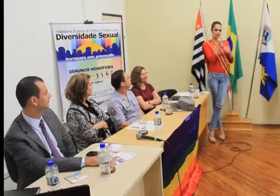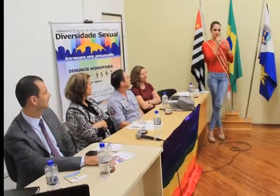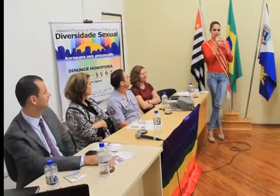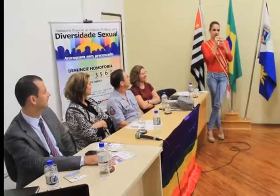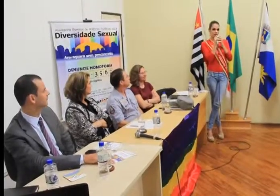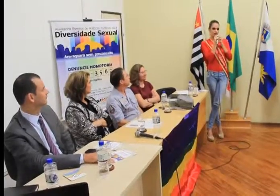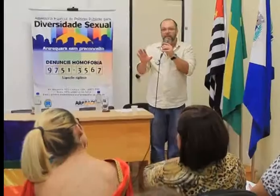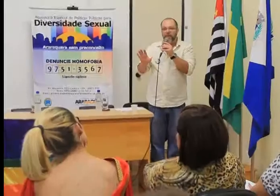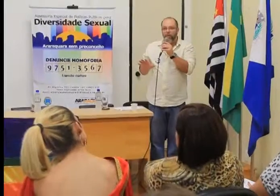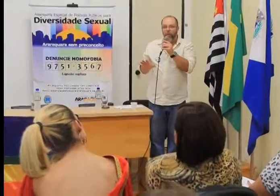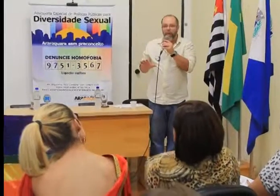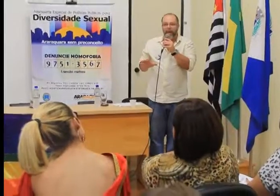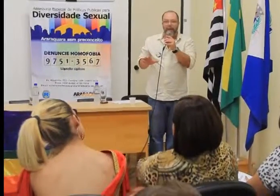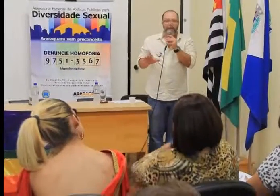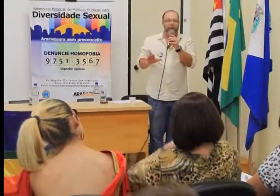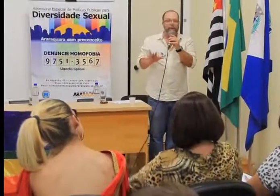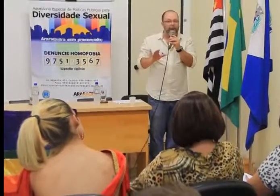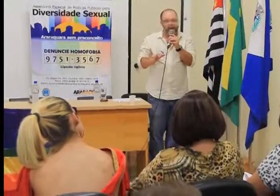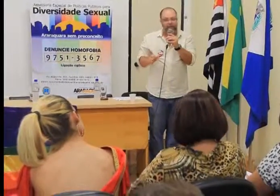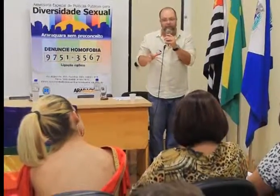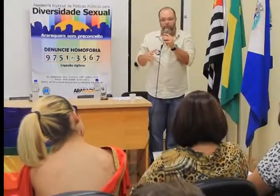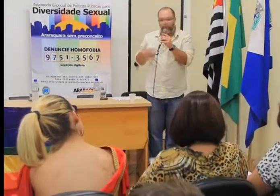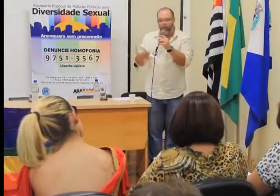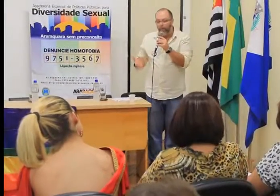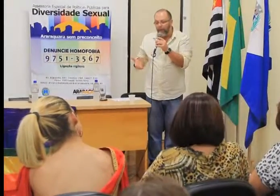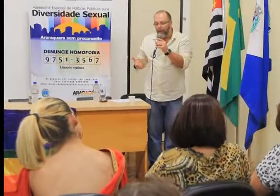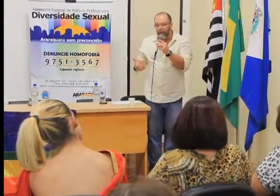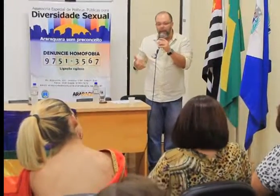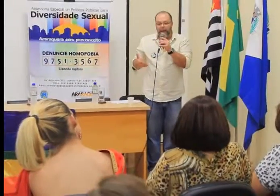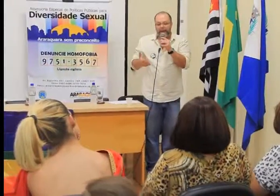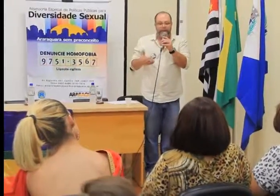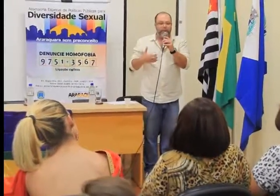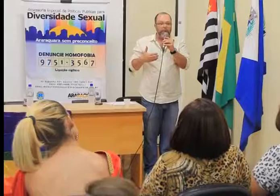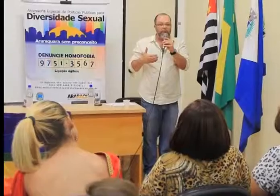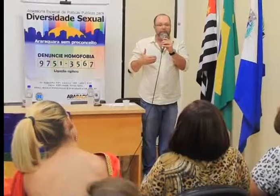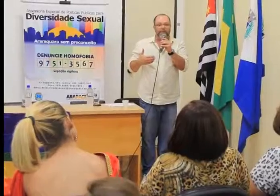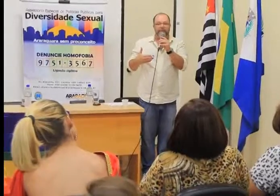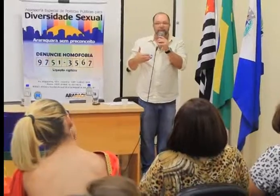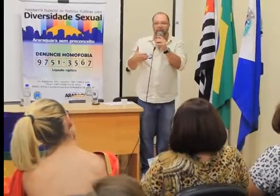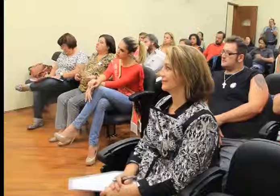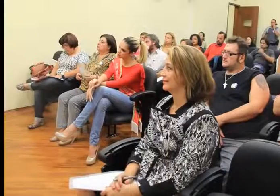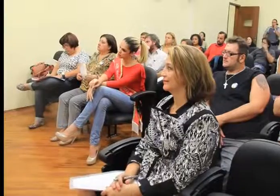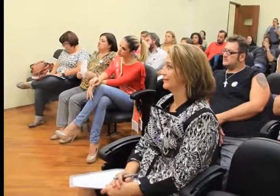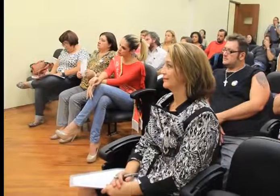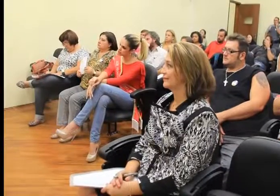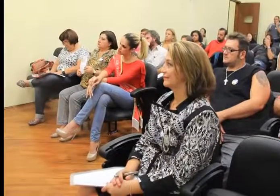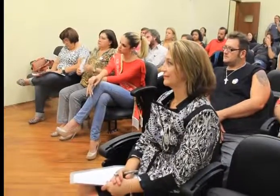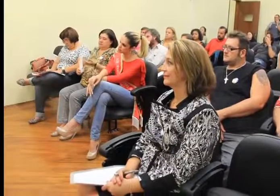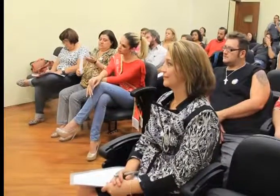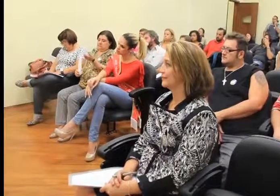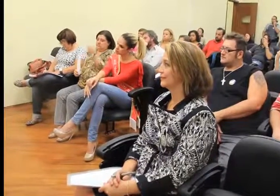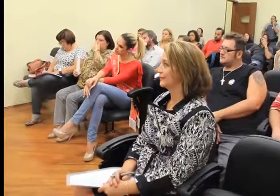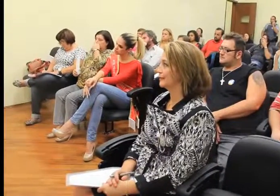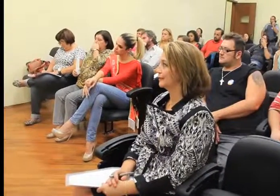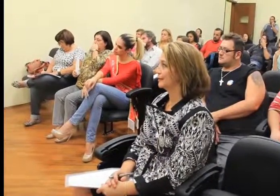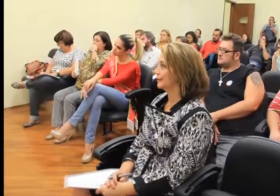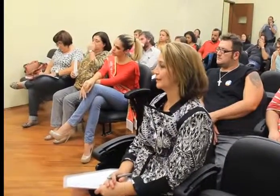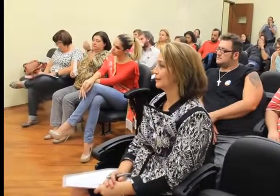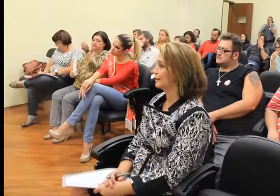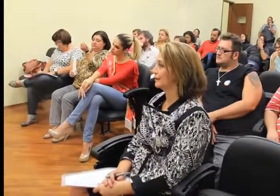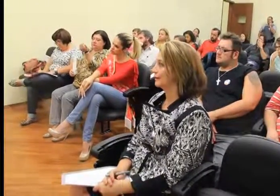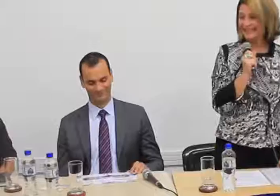homofobia foi realizada no plenarinho da câmara com moderação de pólo tete e participação da vereadora edna